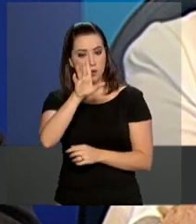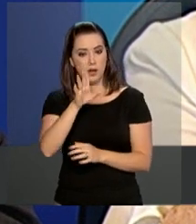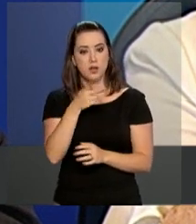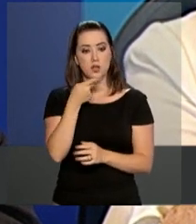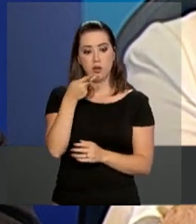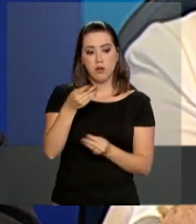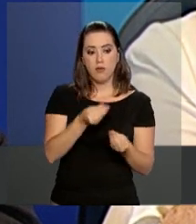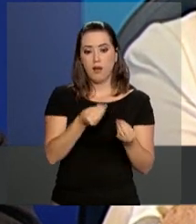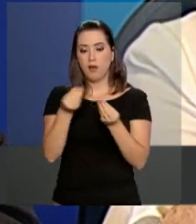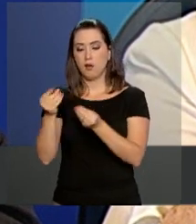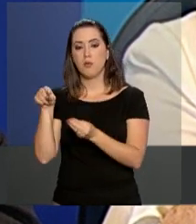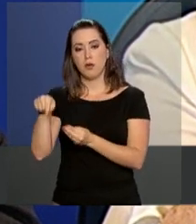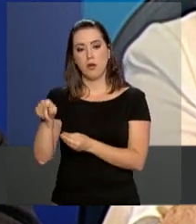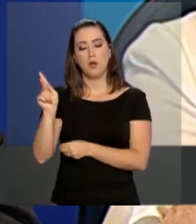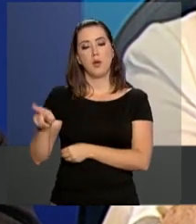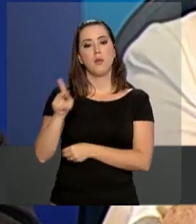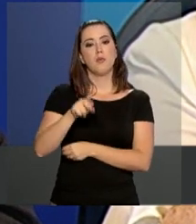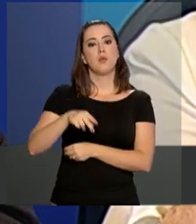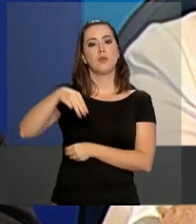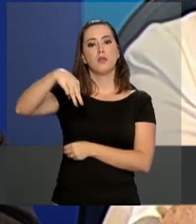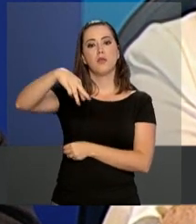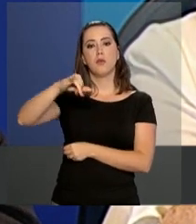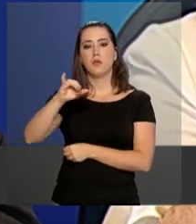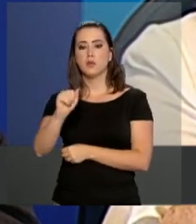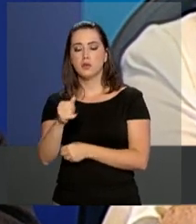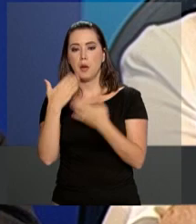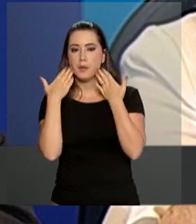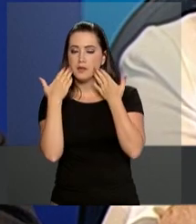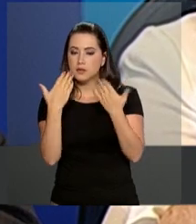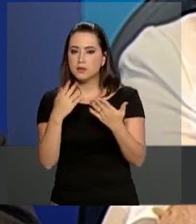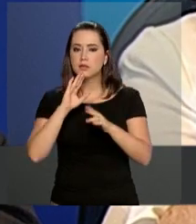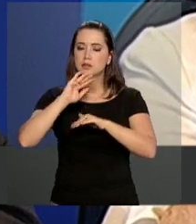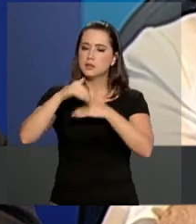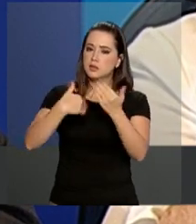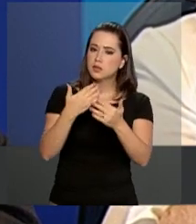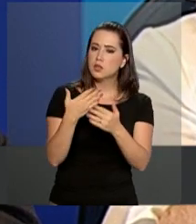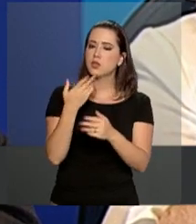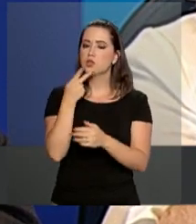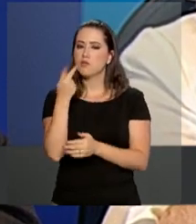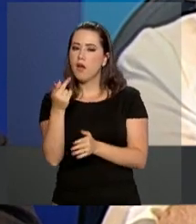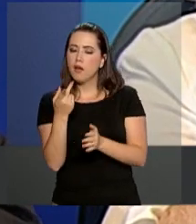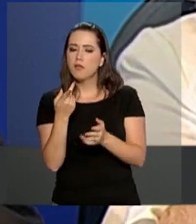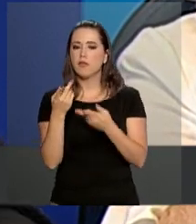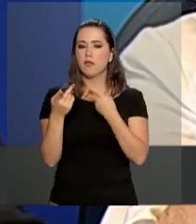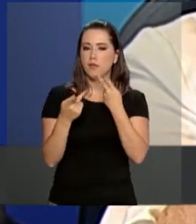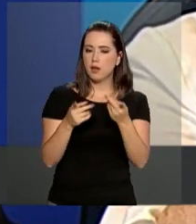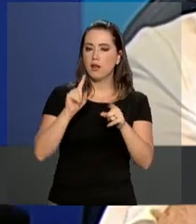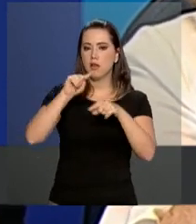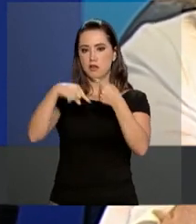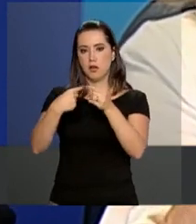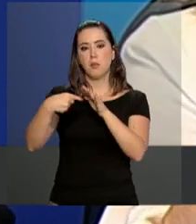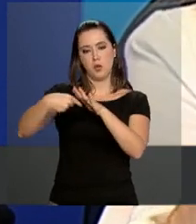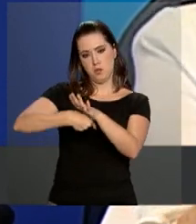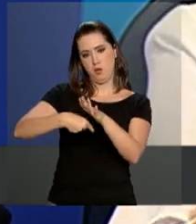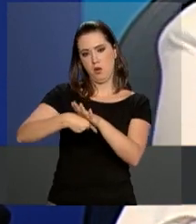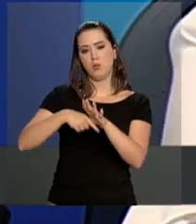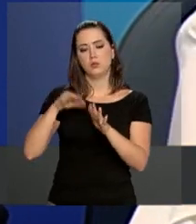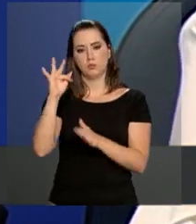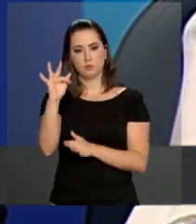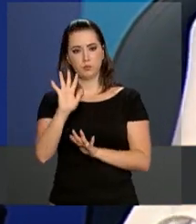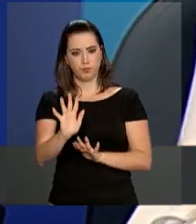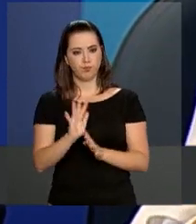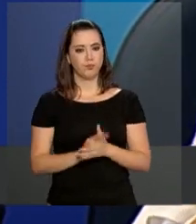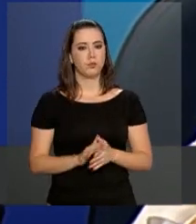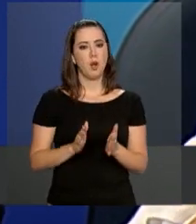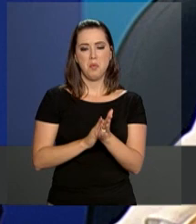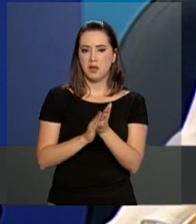é fazer a apresentação e durante a apresentação que vai fazendo comentários mas também fabricamos a questionamentos posteriores